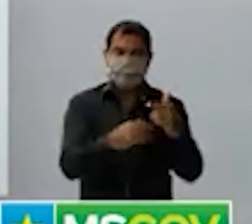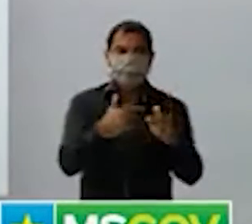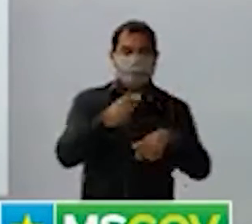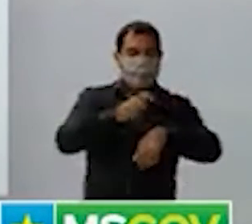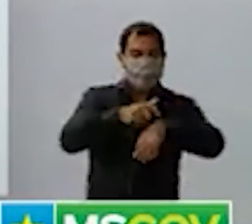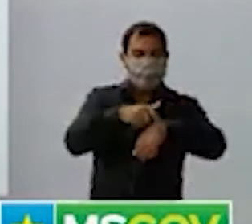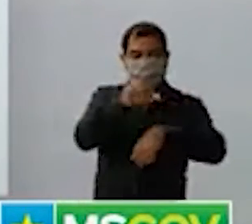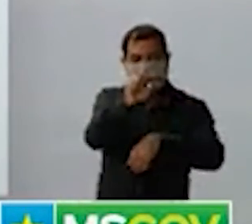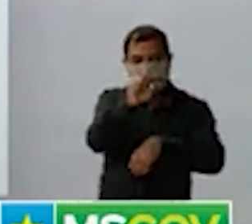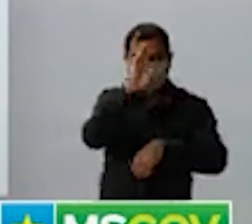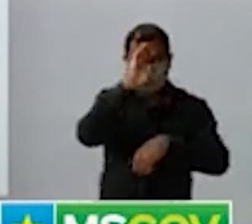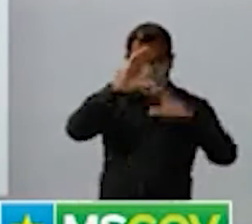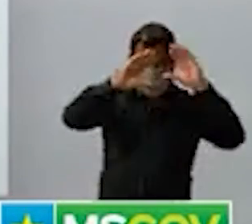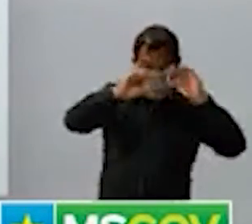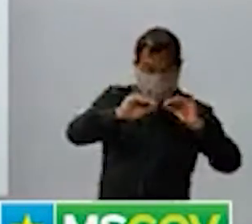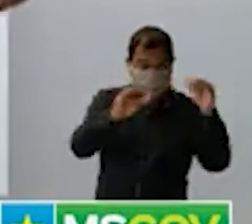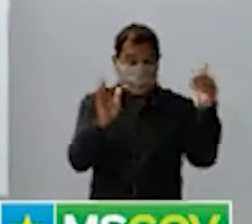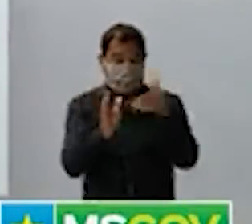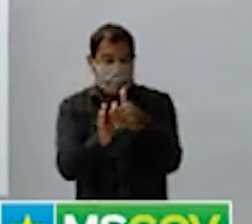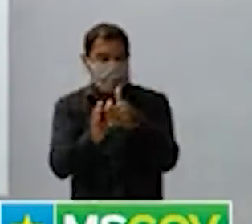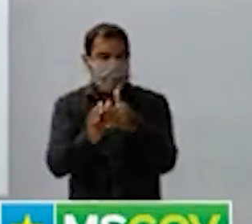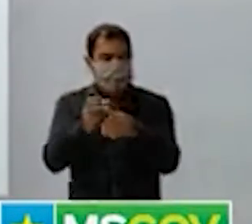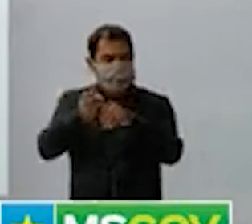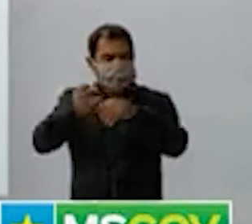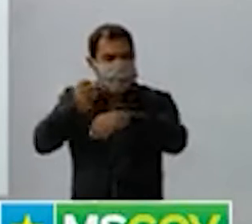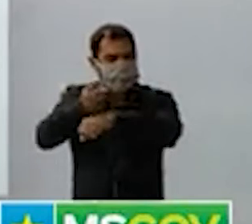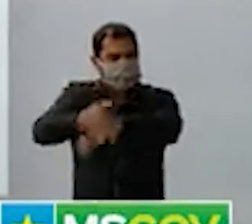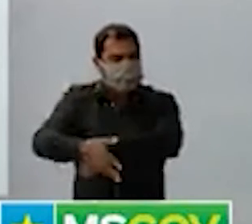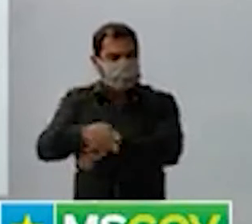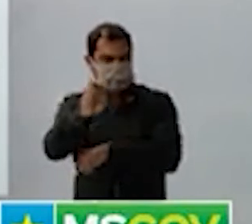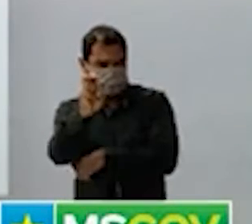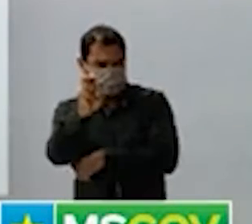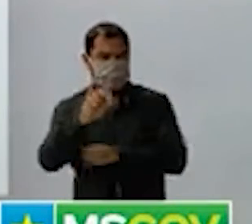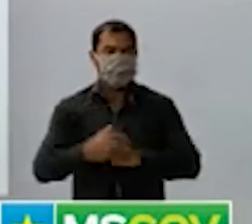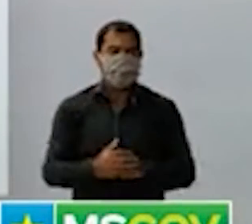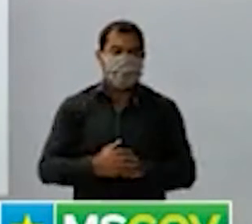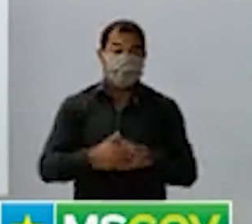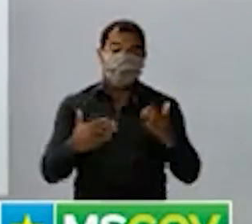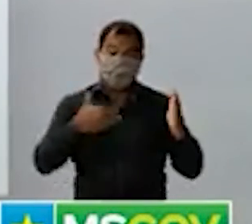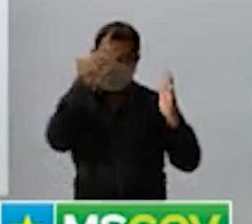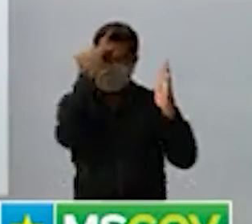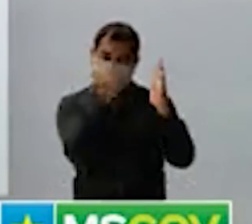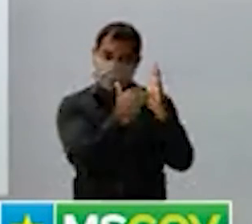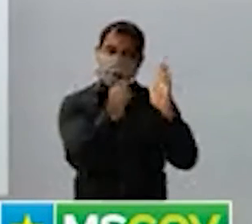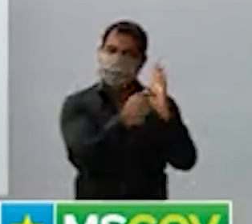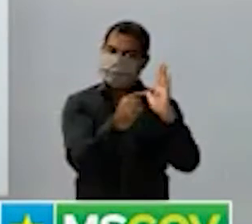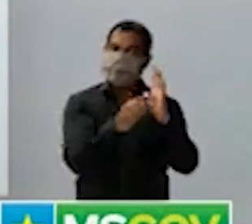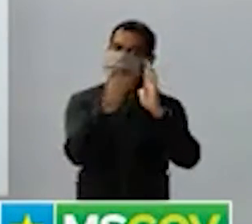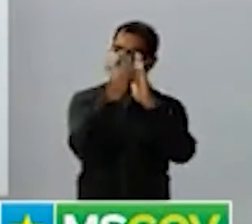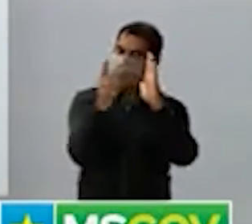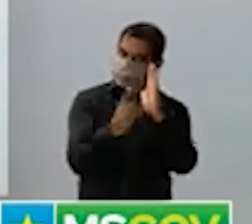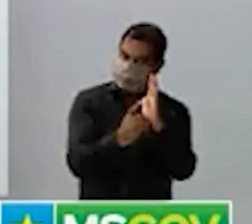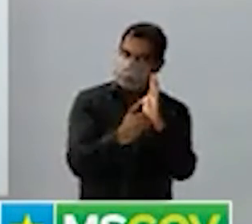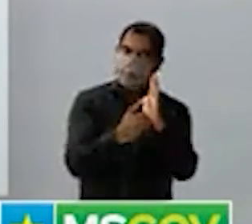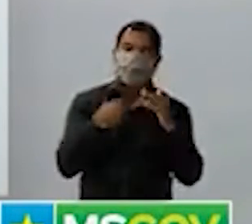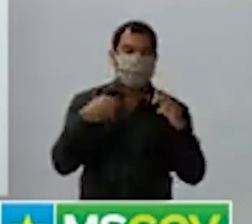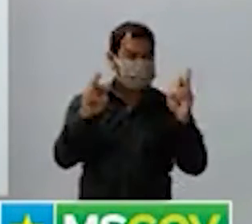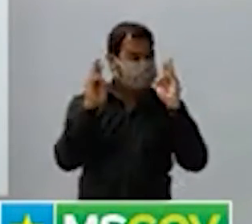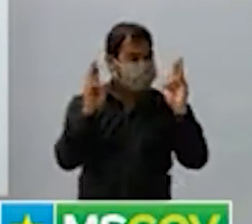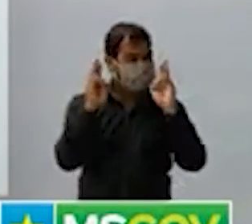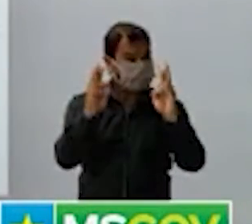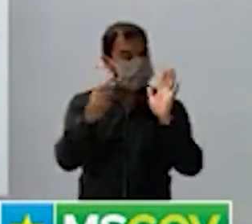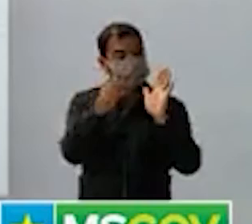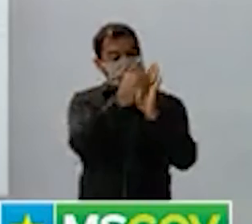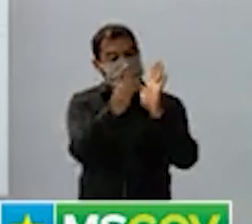20 horas as 5 horas da manhã nós seguimos um decreto que eu espero que perdure para os próximos dias